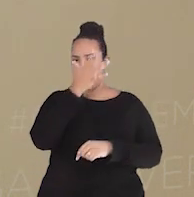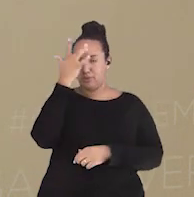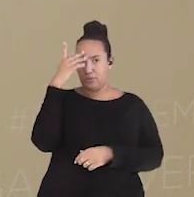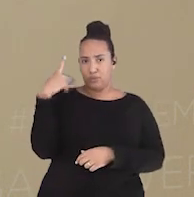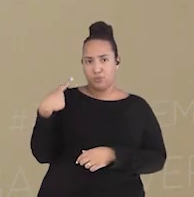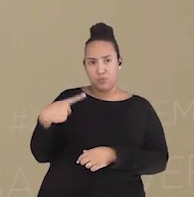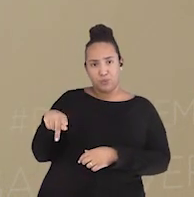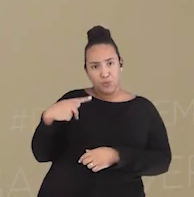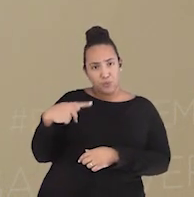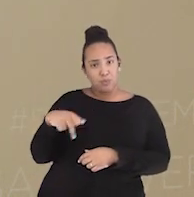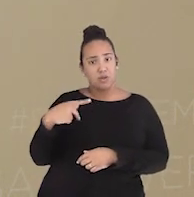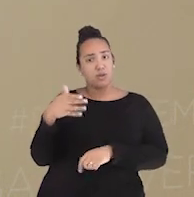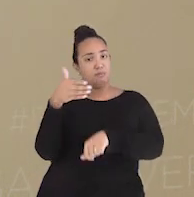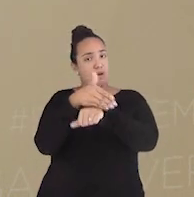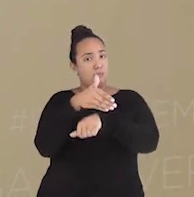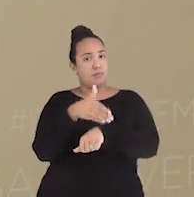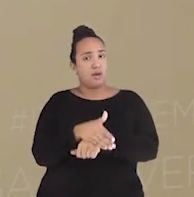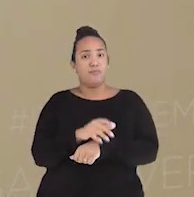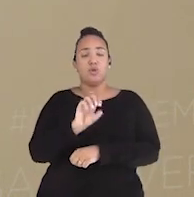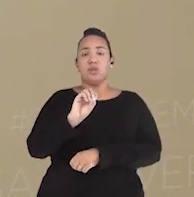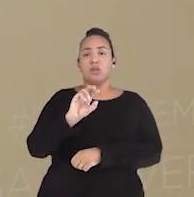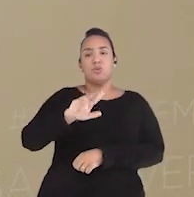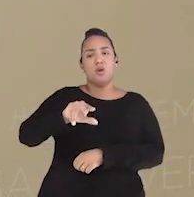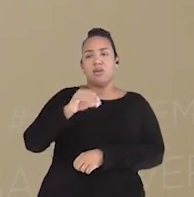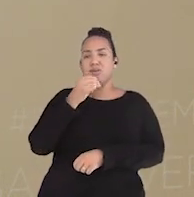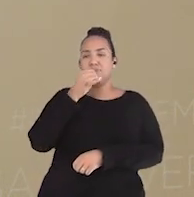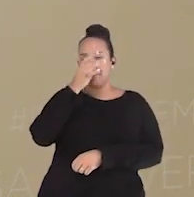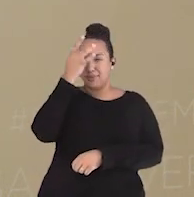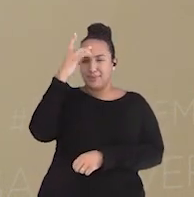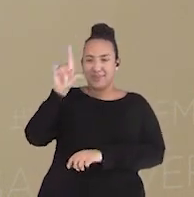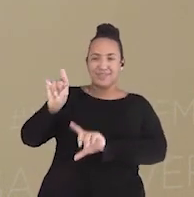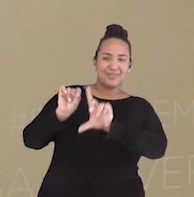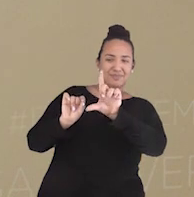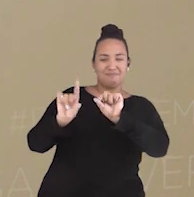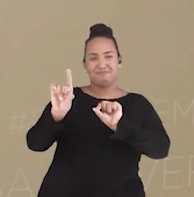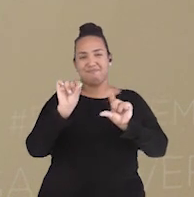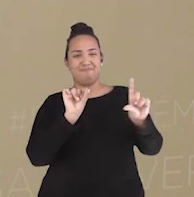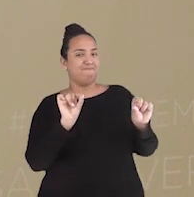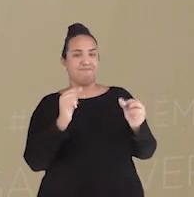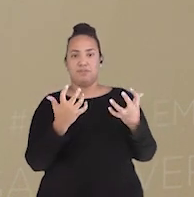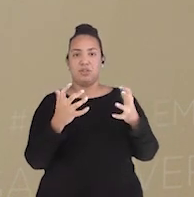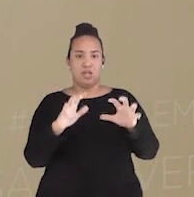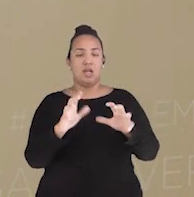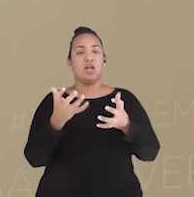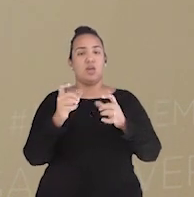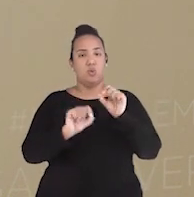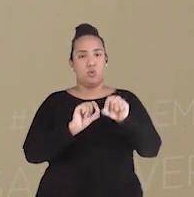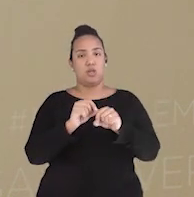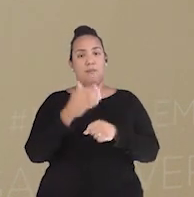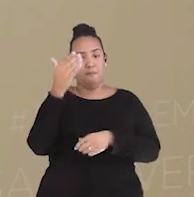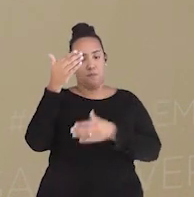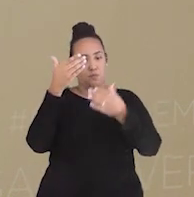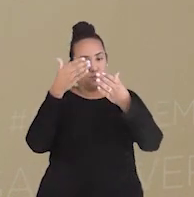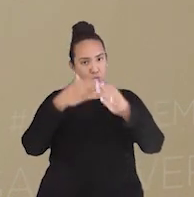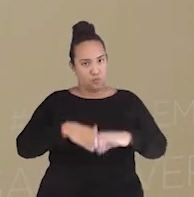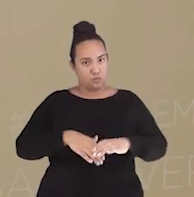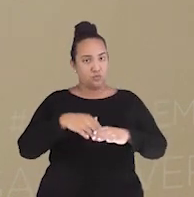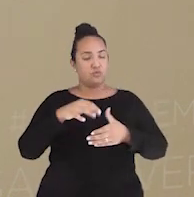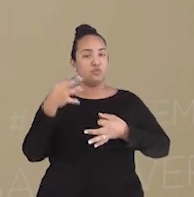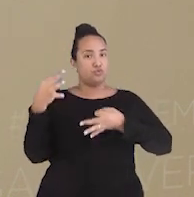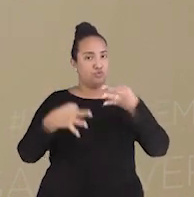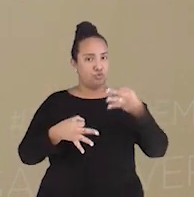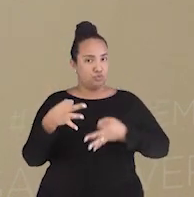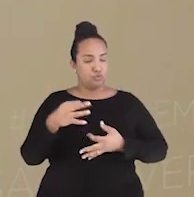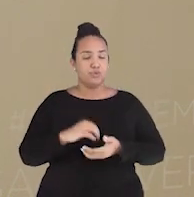e não por favoritismo, nepotismo ou influência típicos das oligarquias. Os militares ganham muita